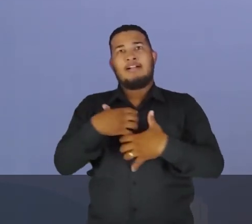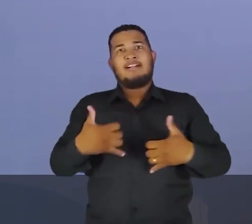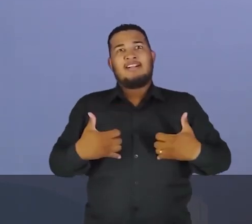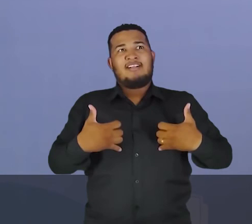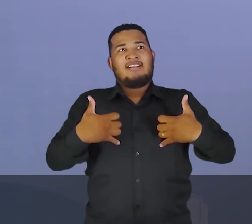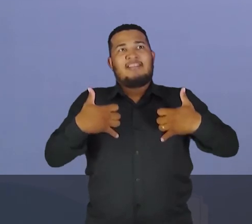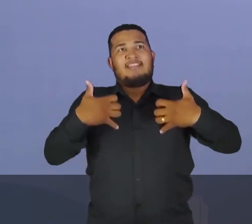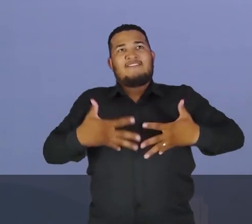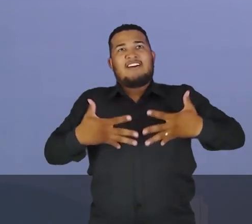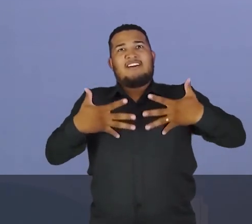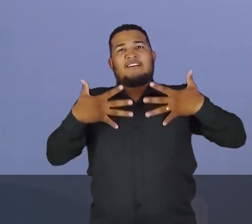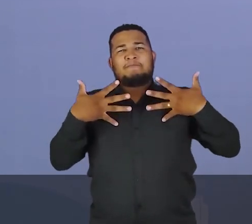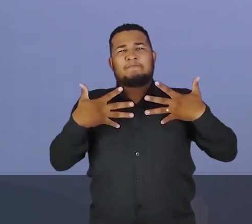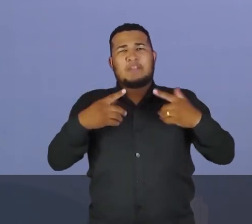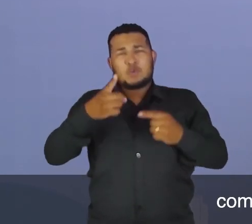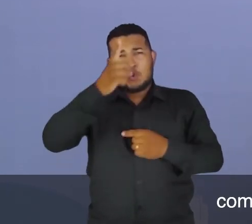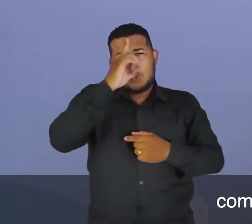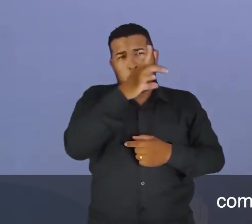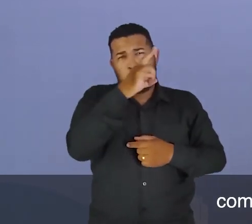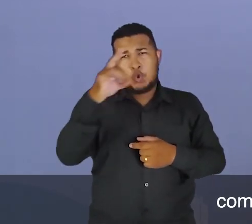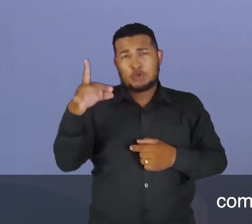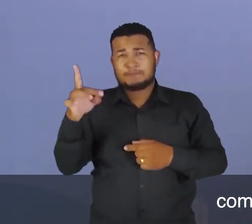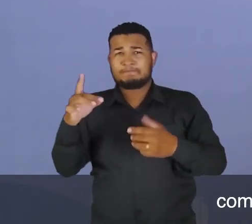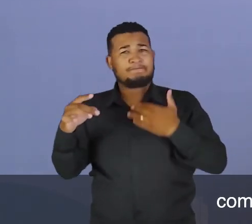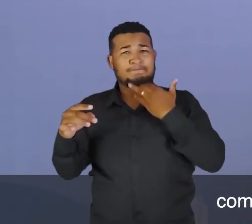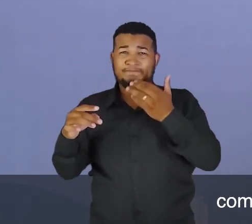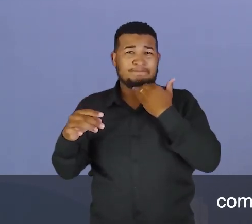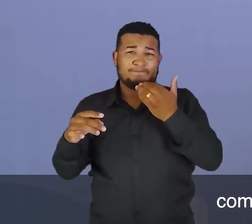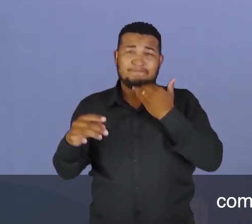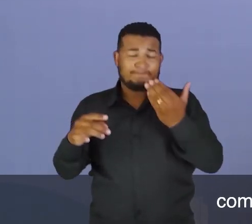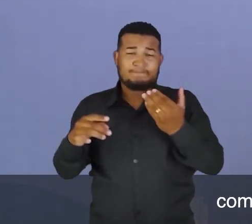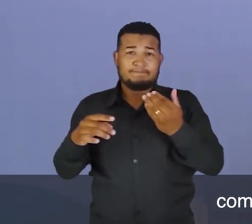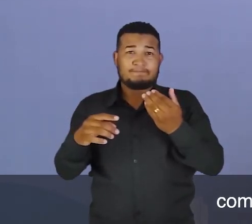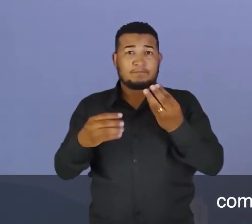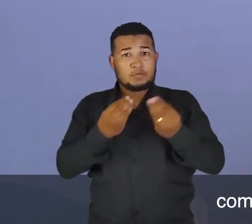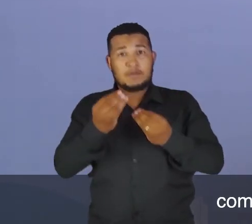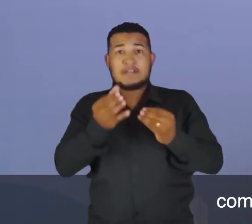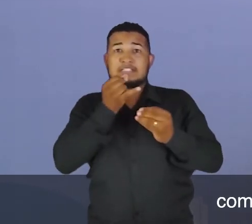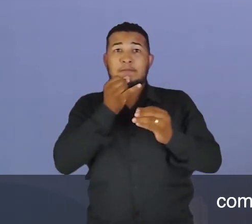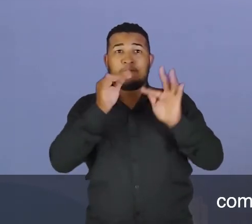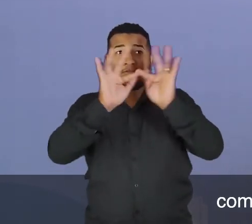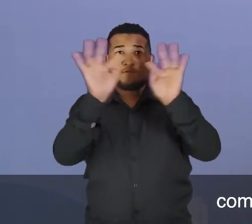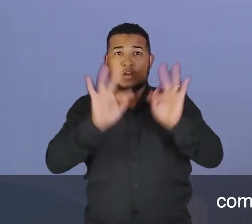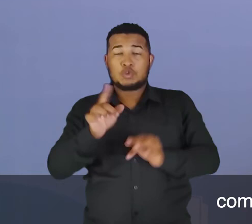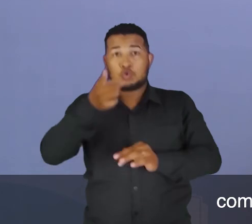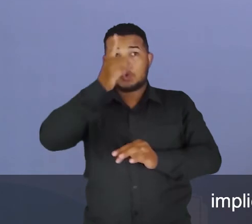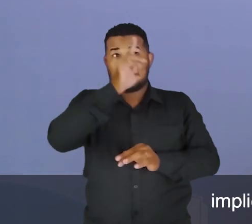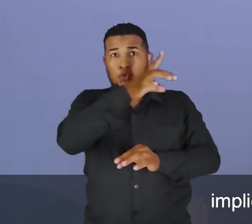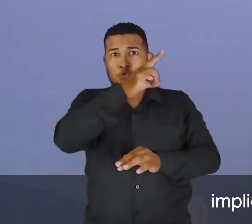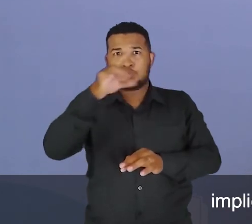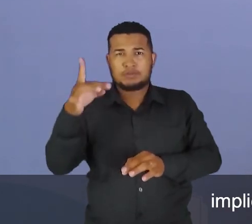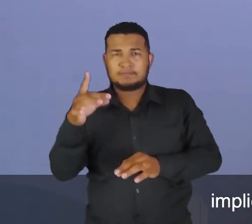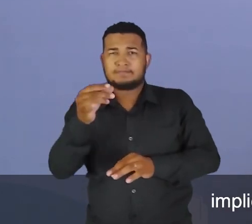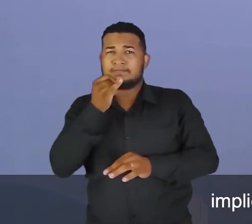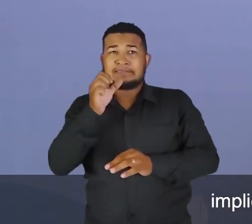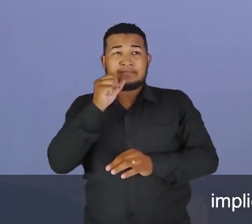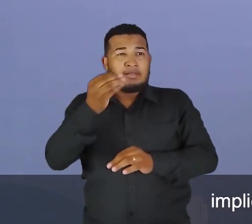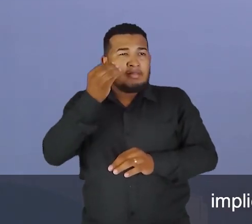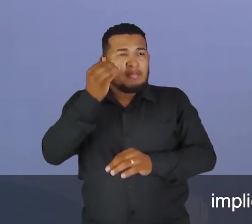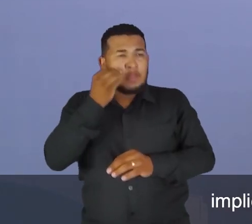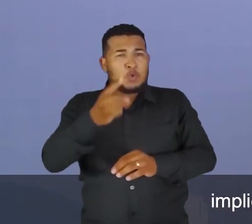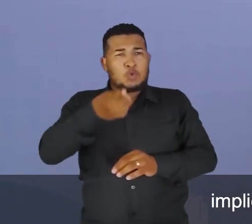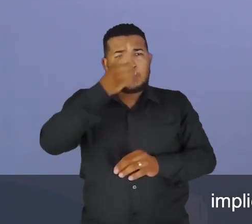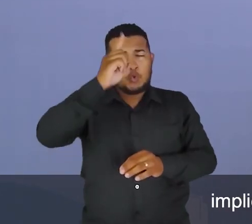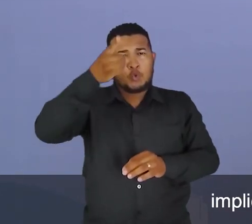Mas nós precisamos ser felizes todos os dias. Como é que nós vamos fazer? Ser feliz todos os dias. Se isso implicar em comprar todos